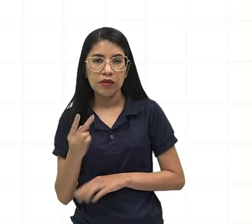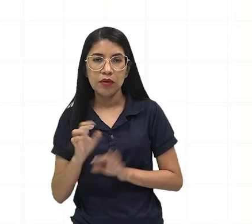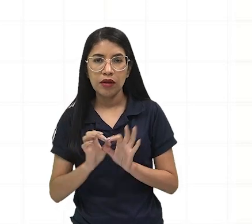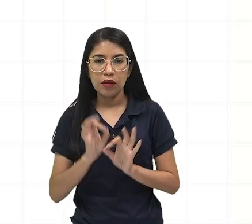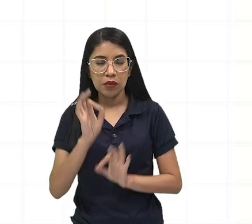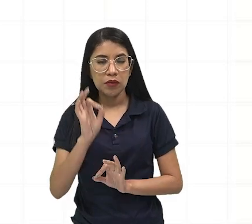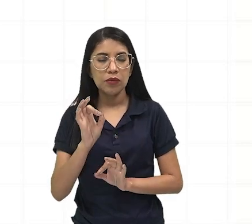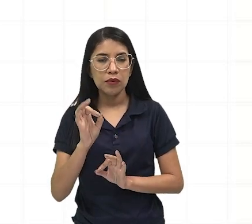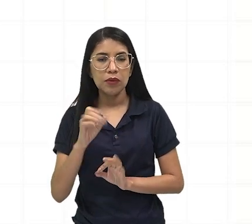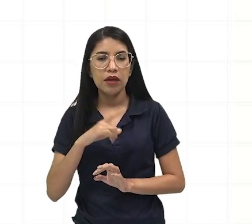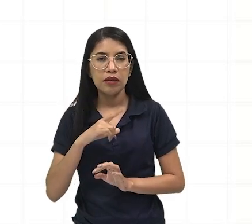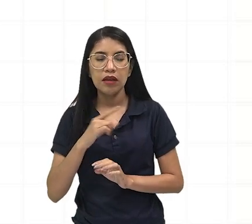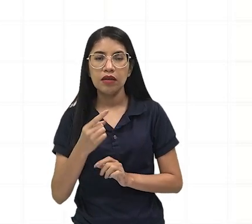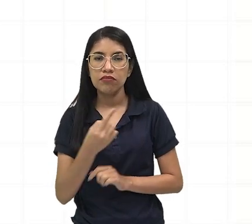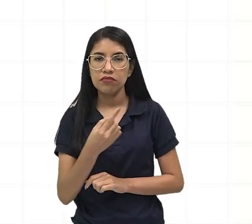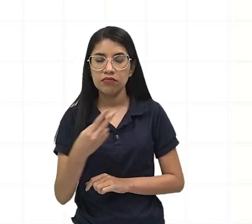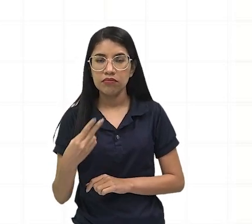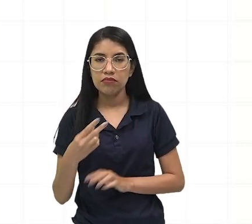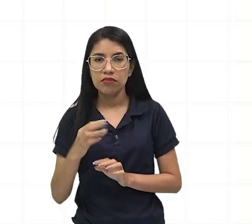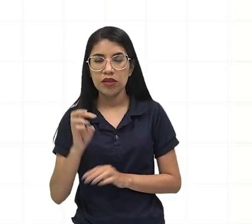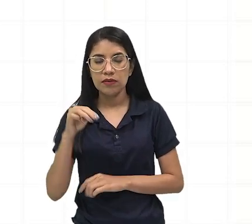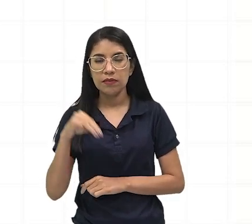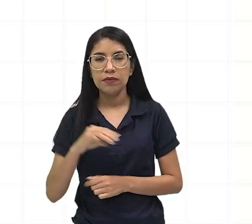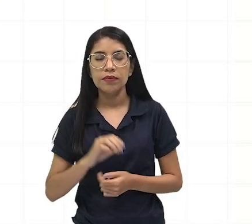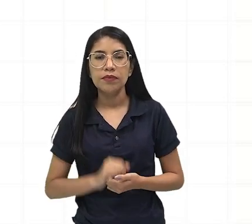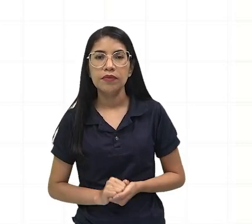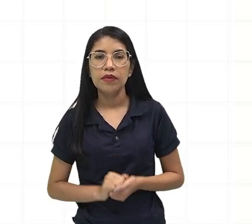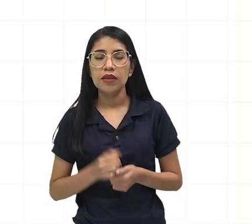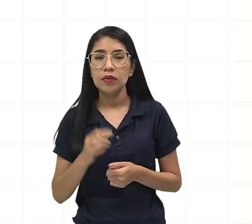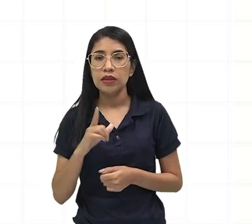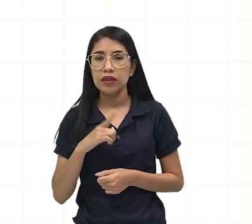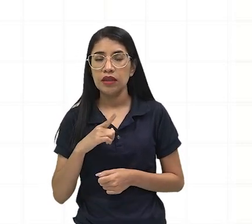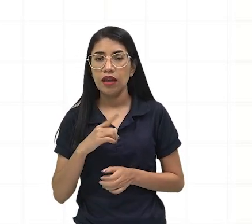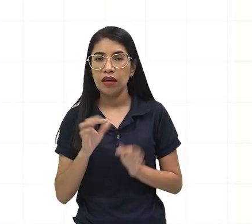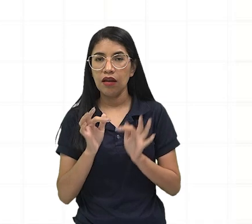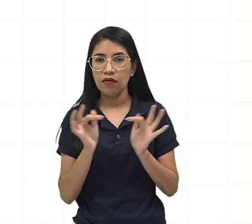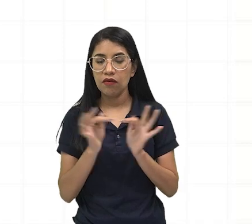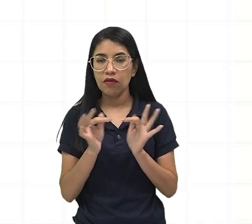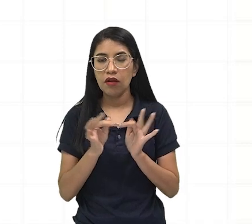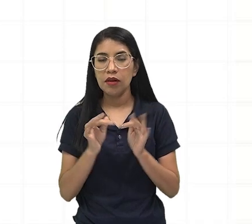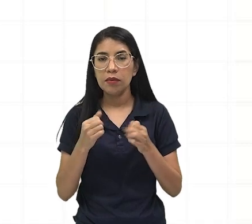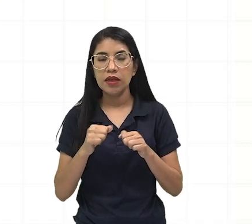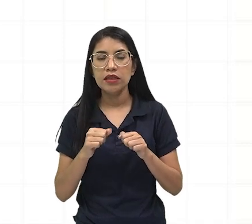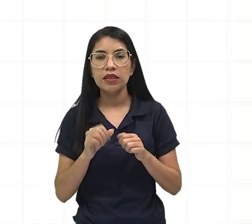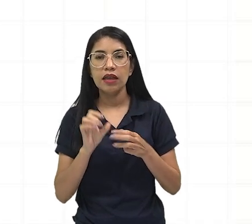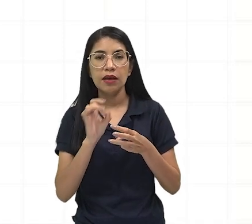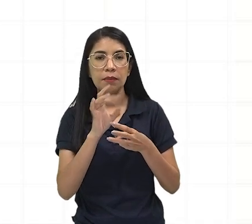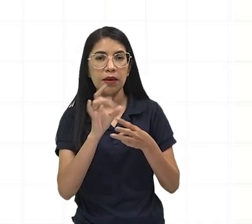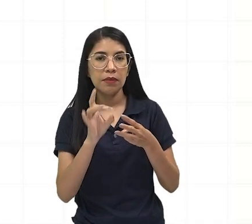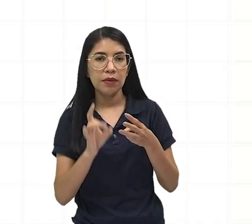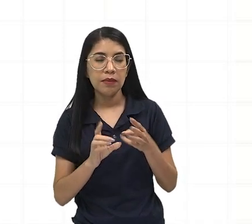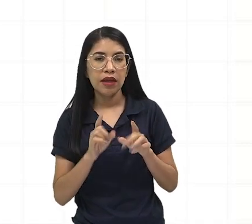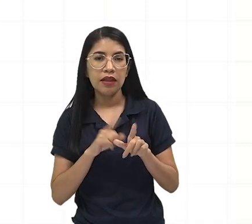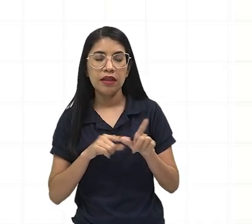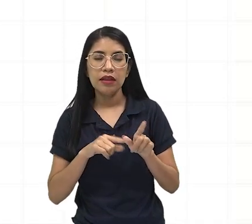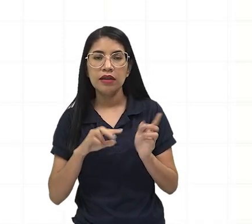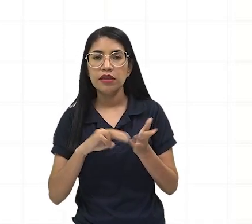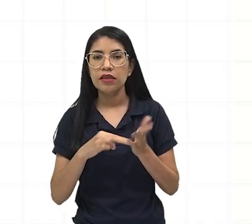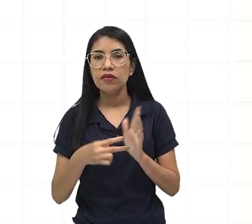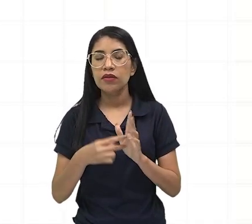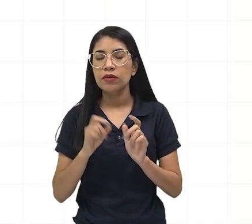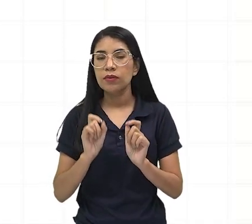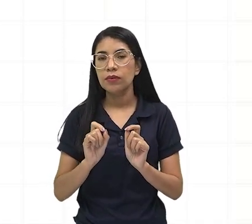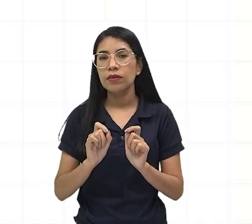aqui, 12 metros. Quando nós temos uma fórmula, nós queremos saber o que cada letra dela significa